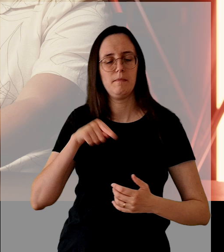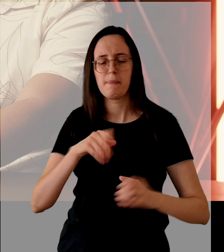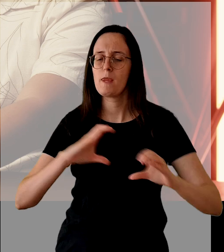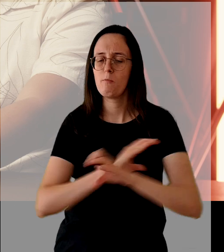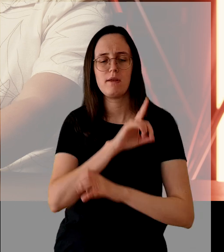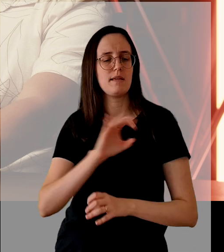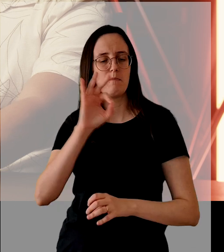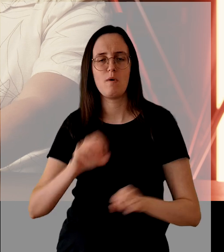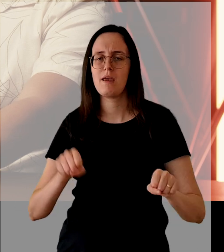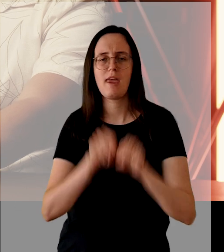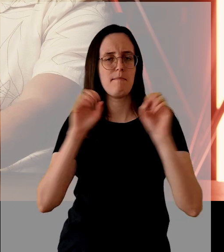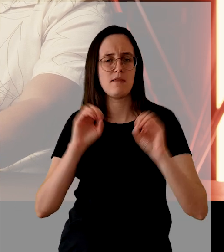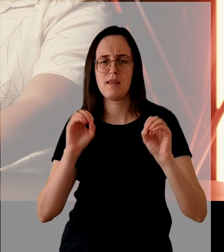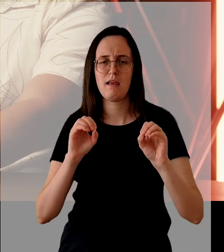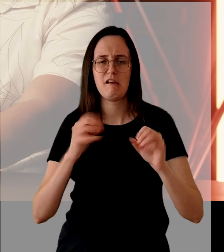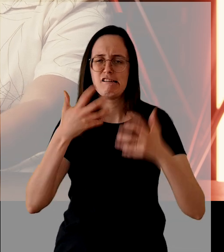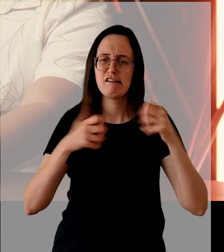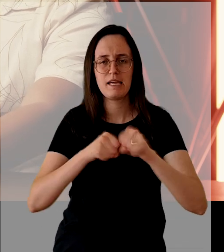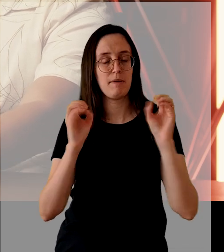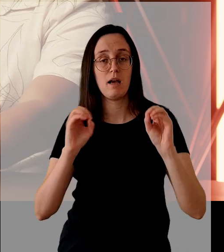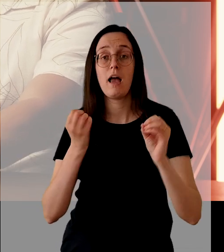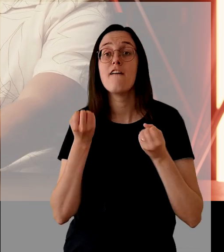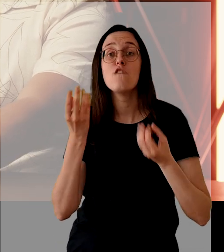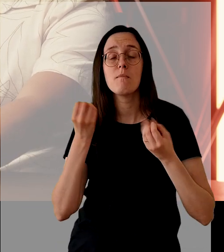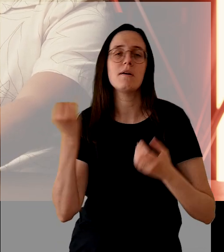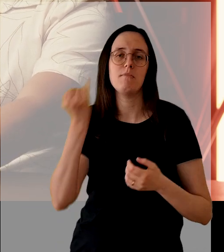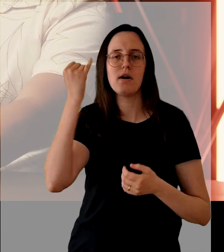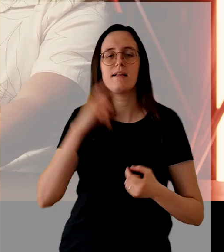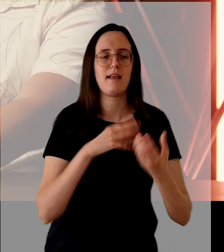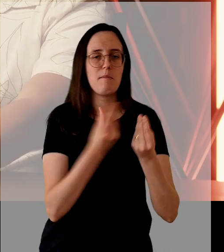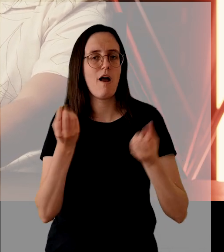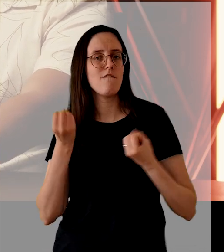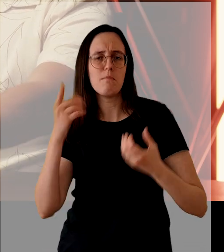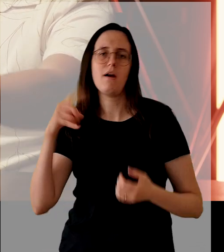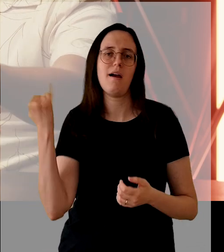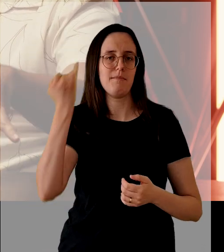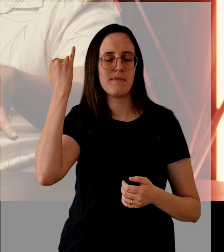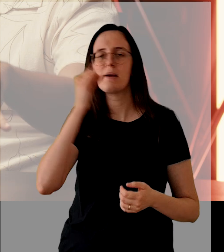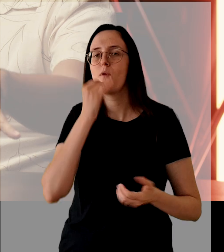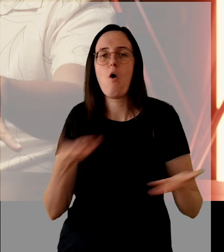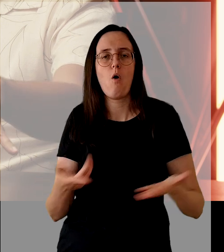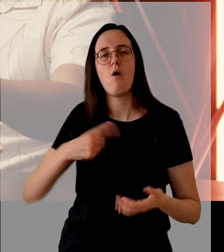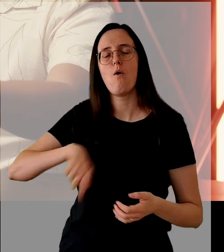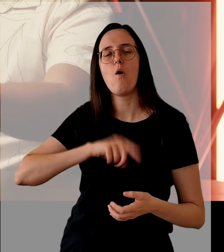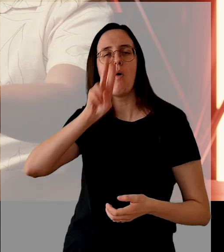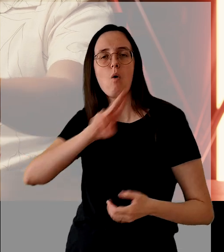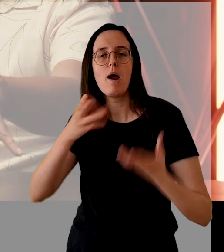integridade do material, mas também pela integridade dos metadados, né? Tem uma série de metadados que são importantes, sobretudo hoje que a gente usa